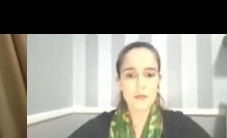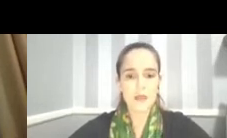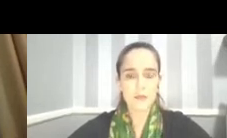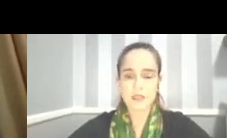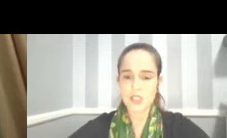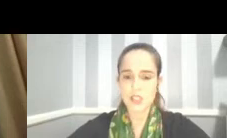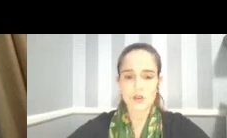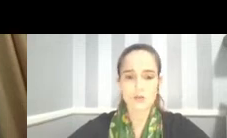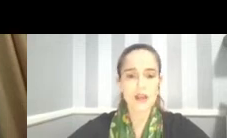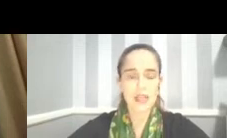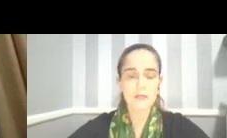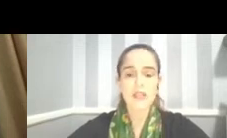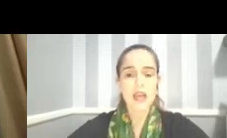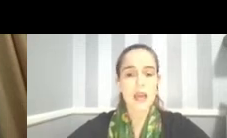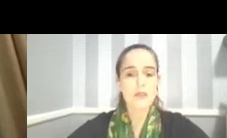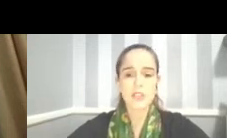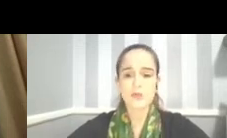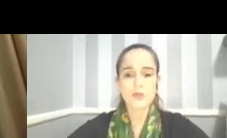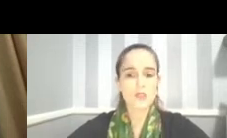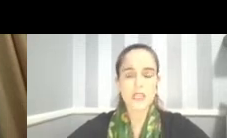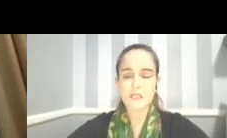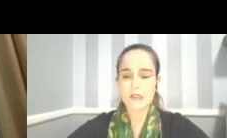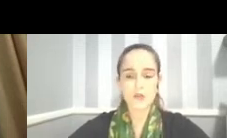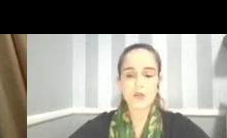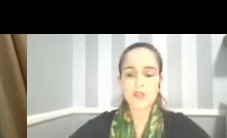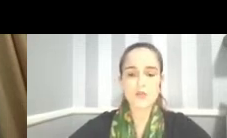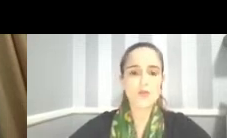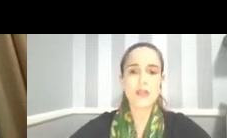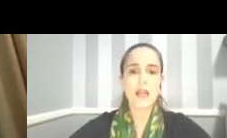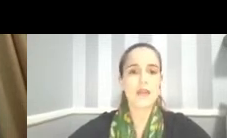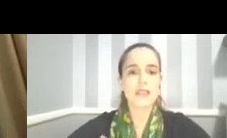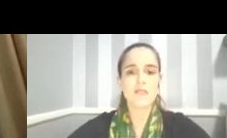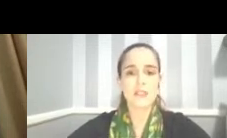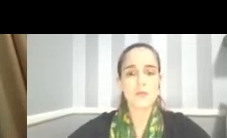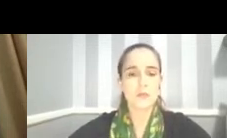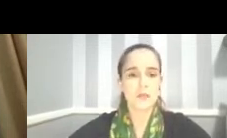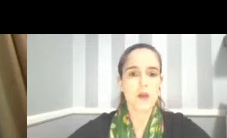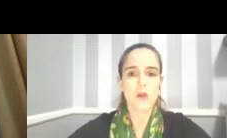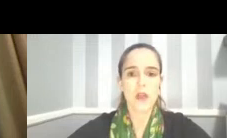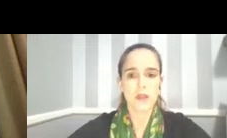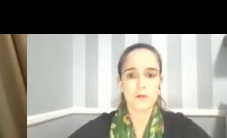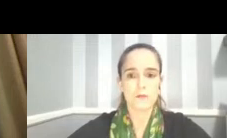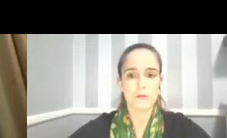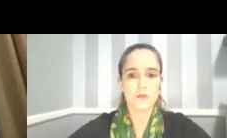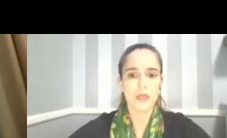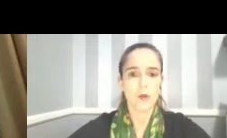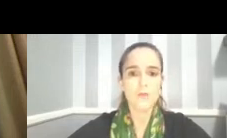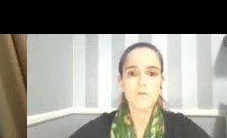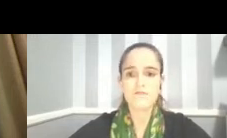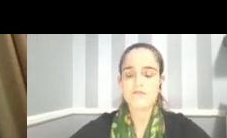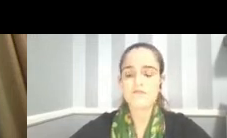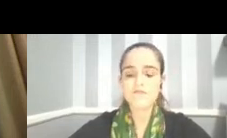esse sangramento persistir, como eu falei, repetiu 2 ou 3 vezes, continua, leva essa vítima para o hospital correndo.